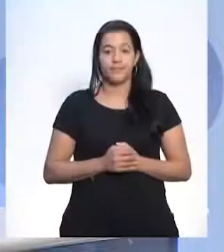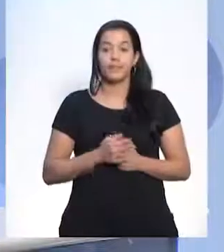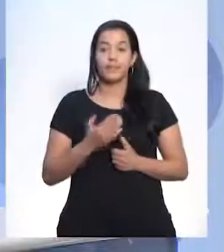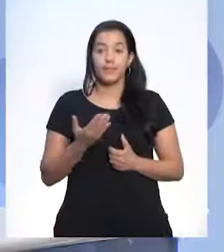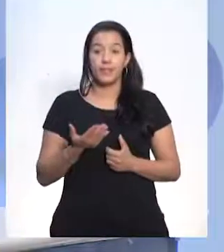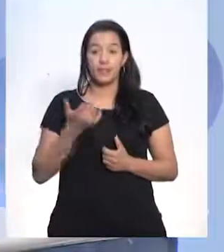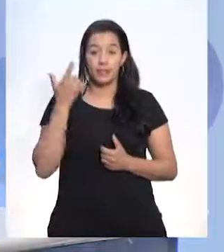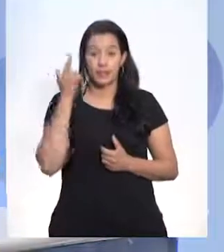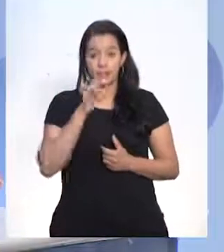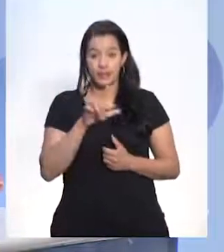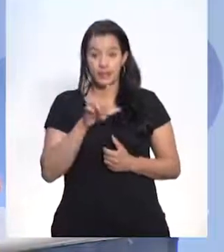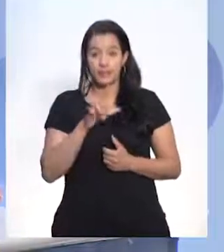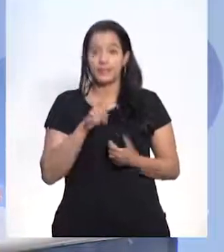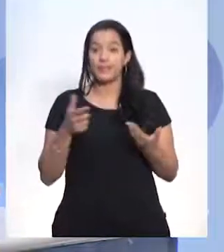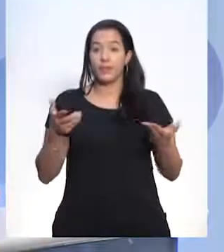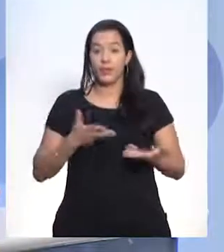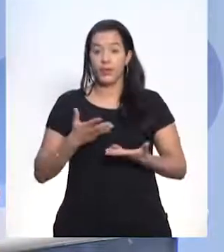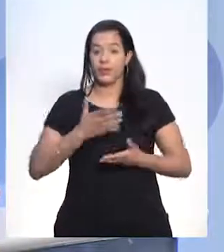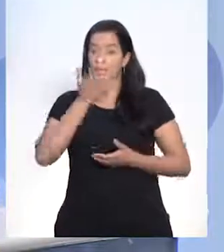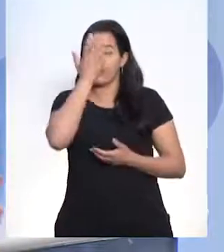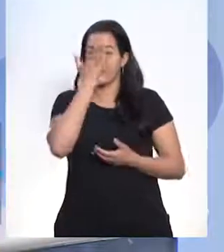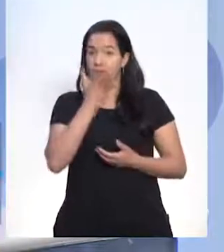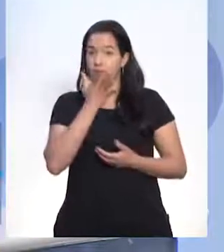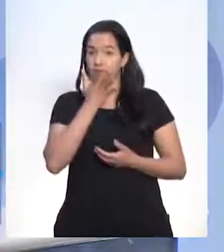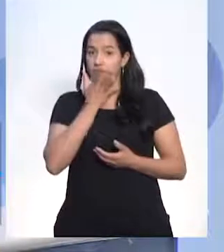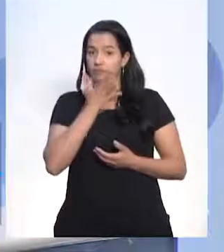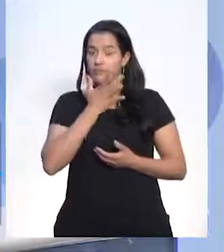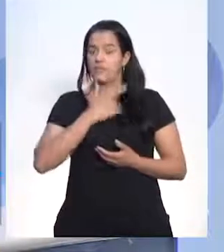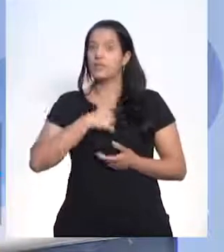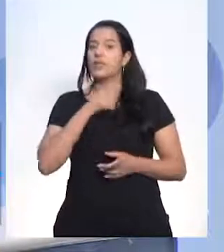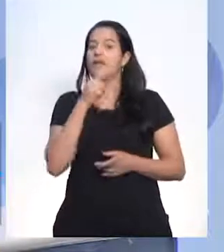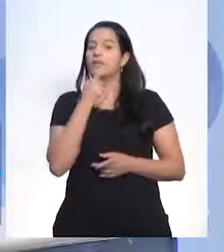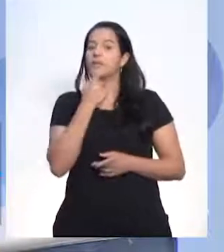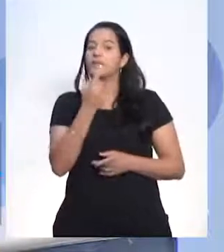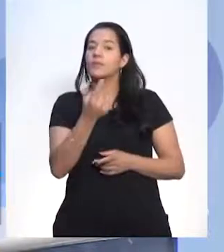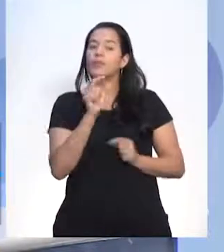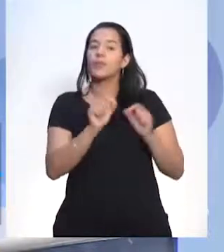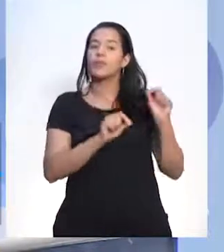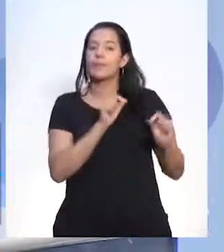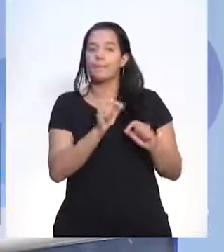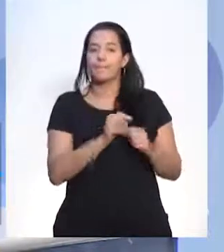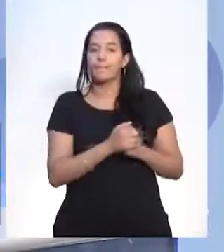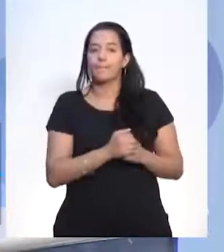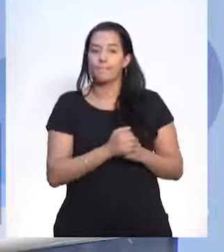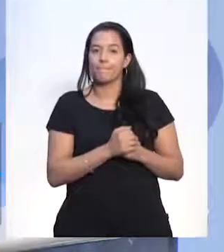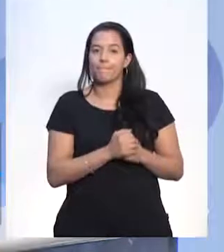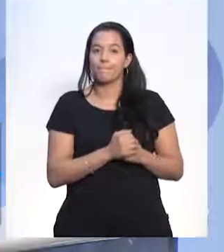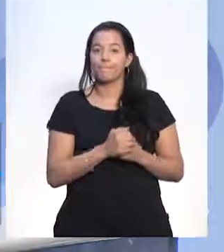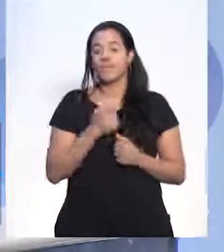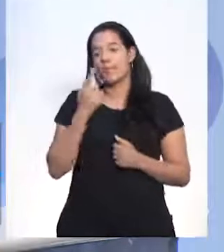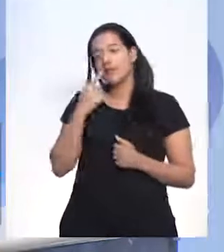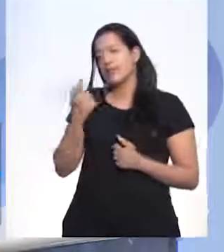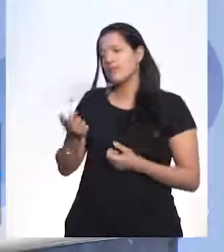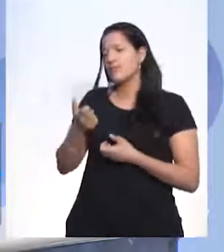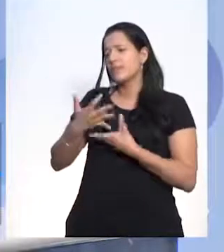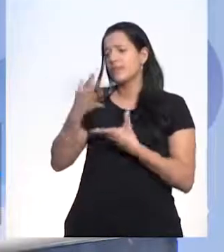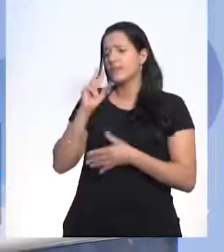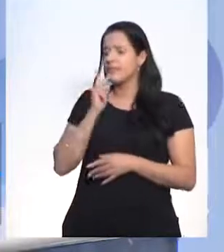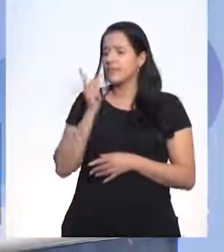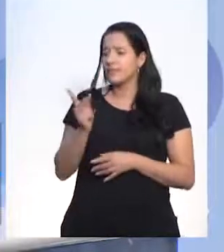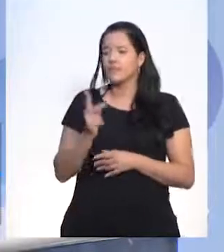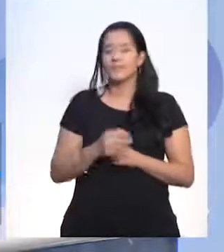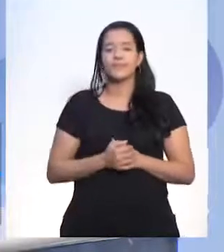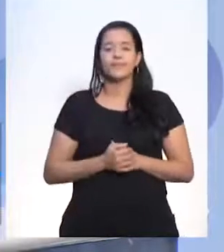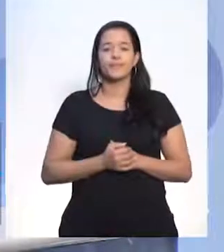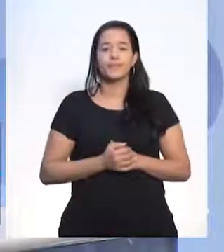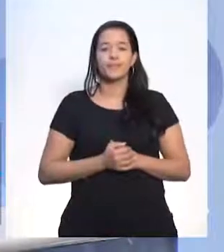conseguiram? Agora está mais fácil? Qual alternativa vocês marcaram no chat? Eu quero que a professora Roberta me conta tudo. Olha,